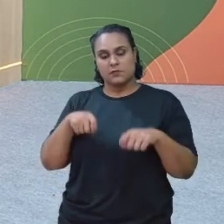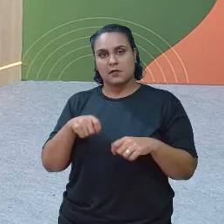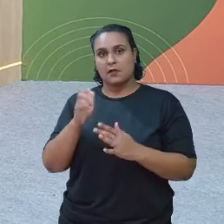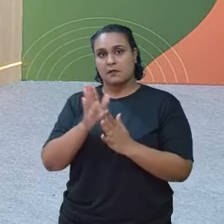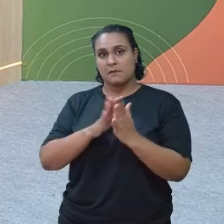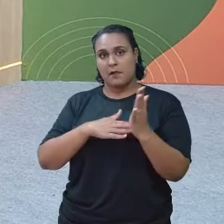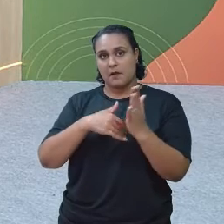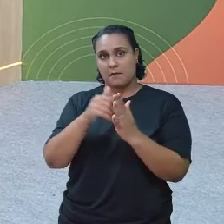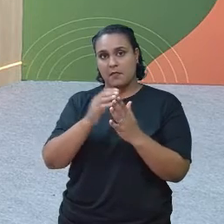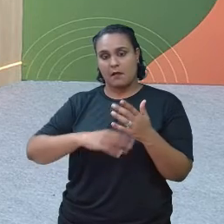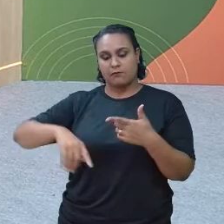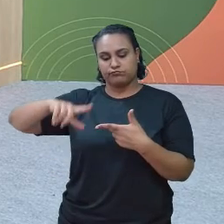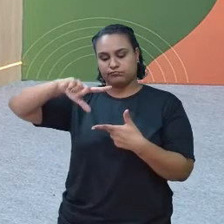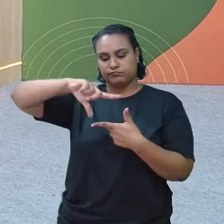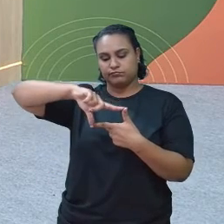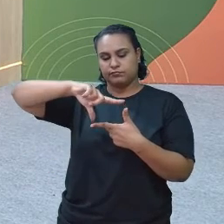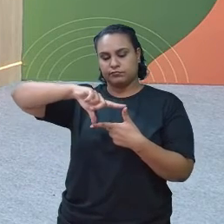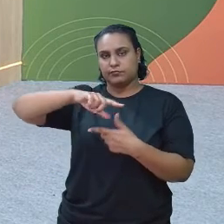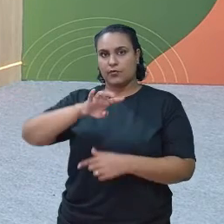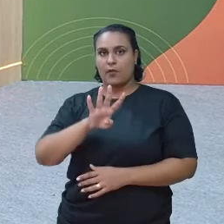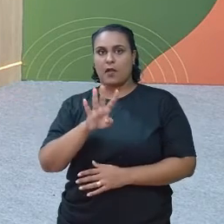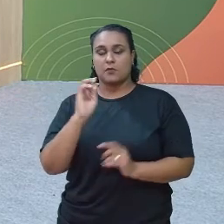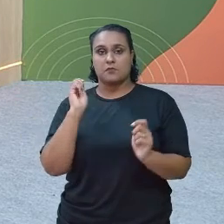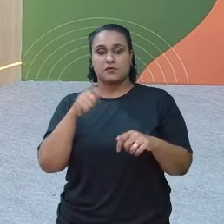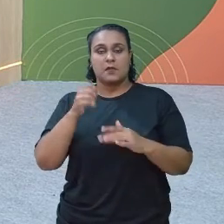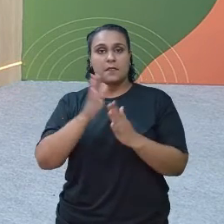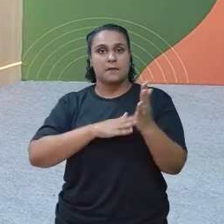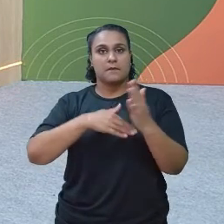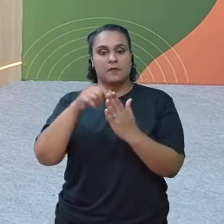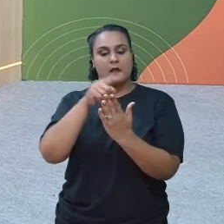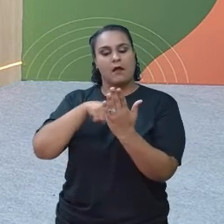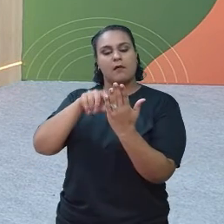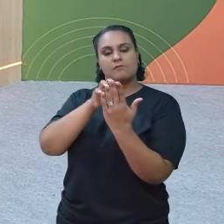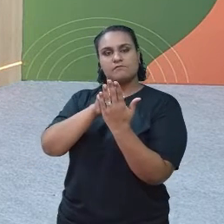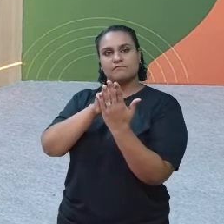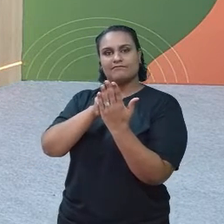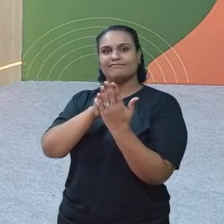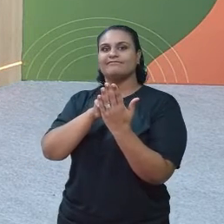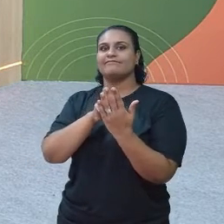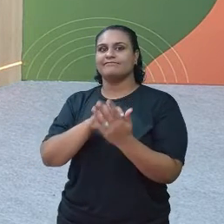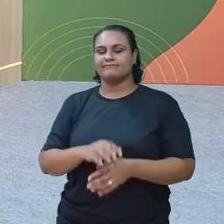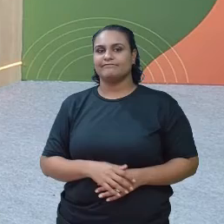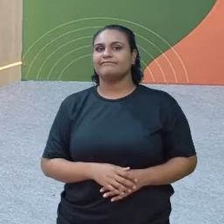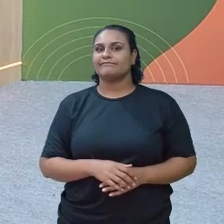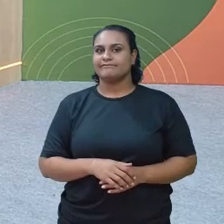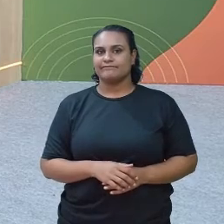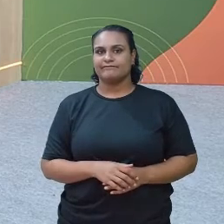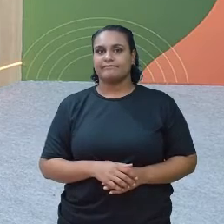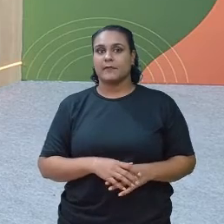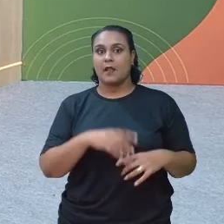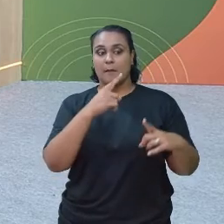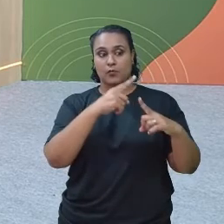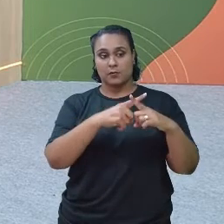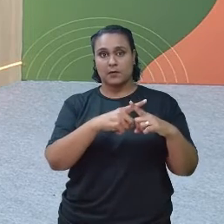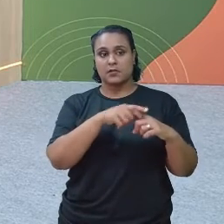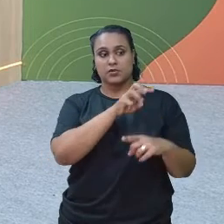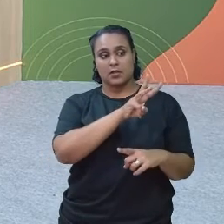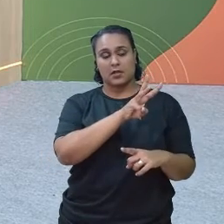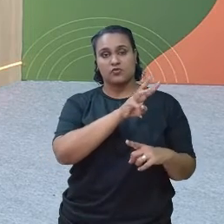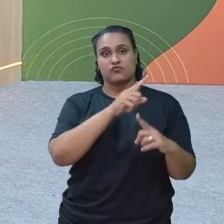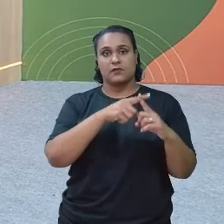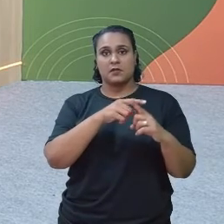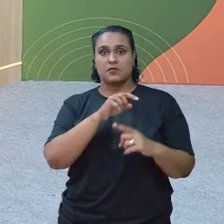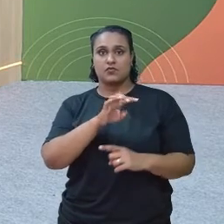região retangular, 4 maneiras para a região circular, o produto dessas possibilidades vai me